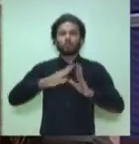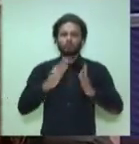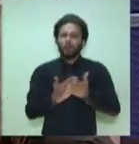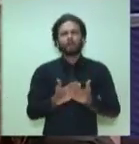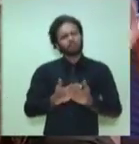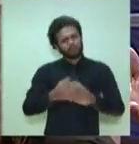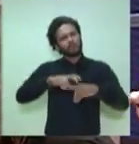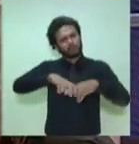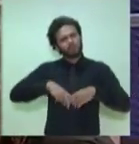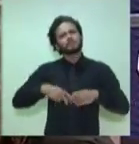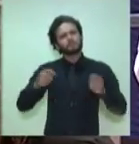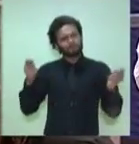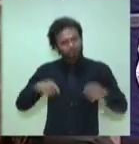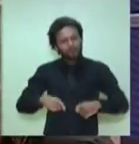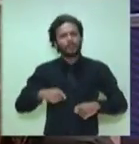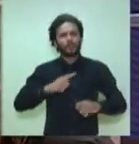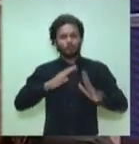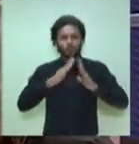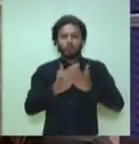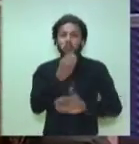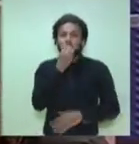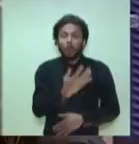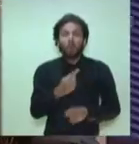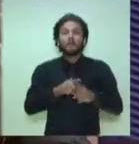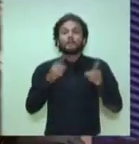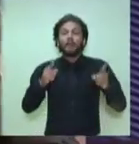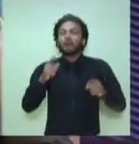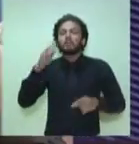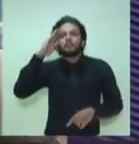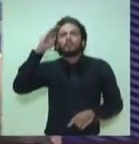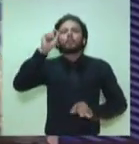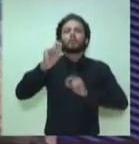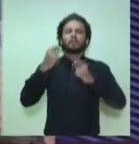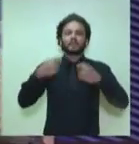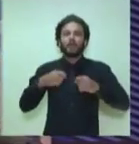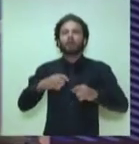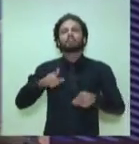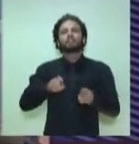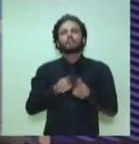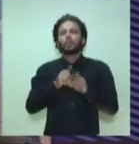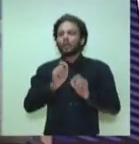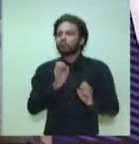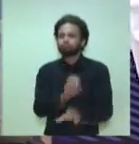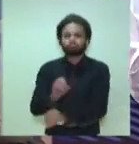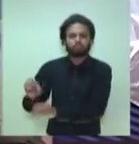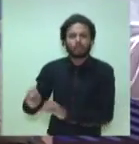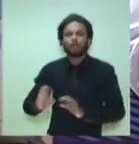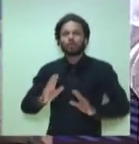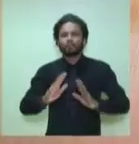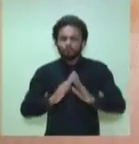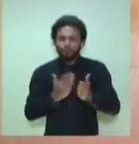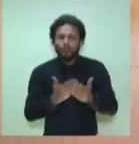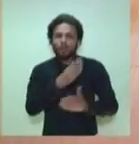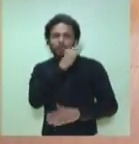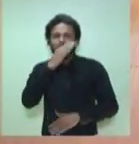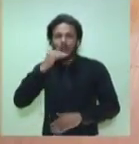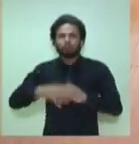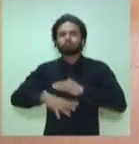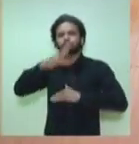ter uma educação plena, porque a prefeitura ela é essencialmente responsável pela alfabetização das nossas crianças. E alfabetizar bem faz